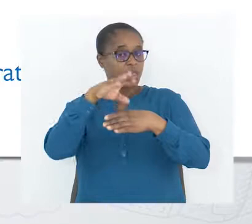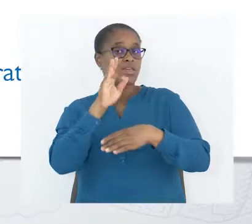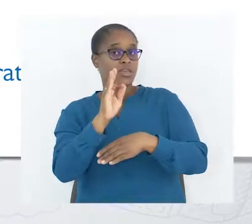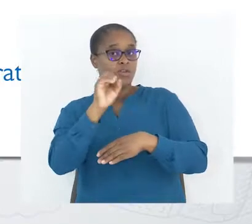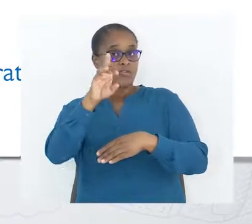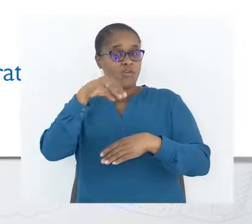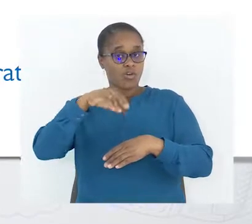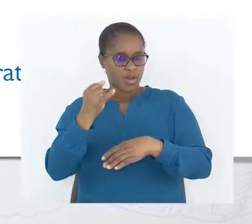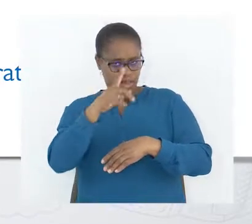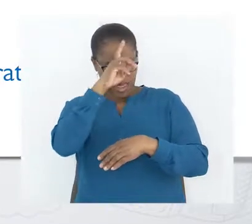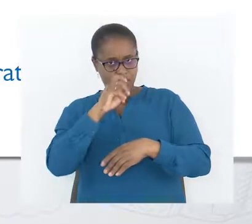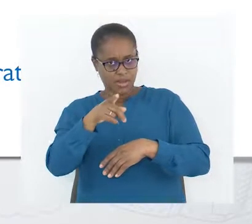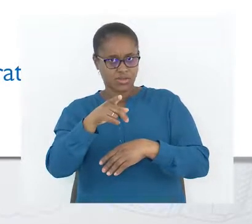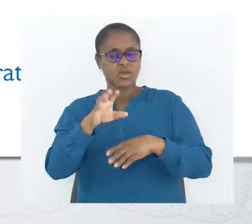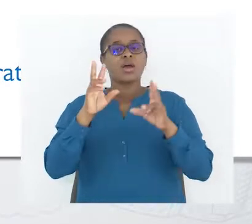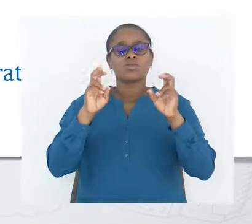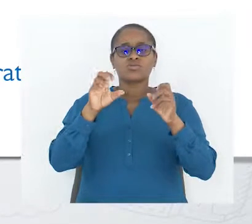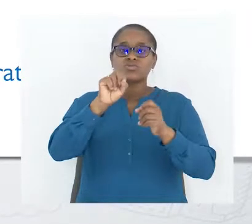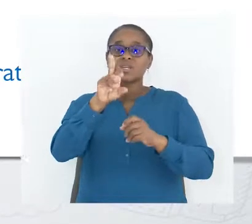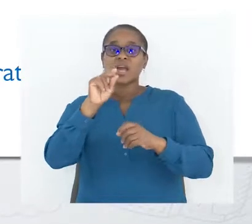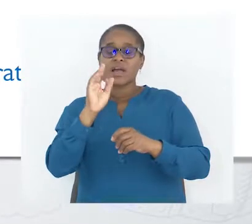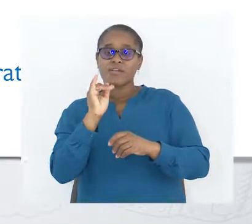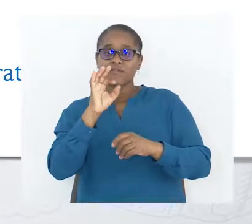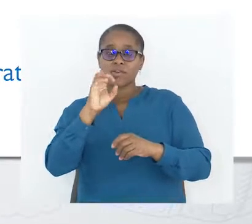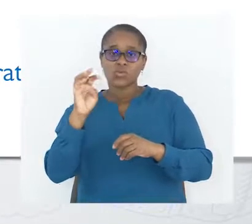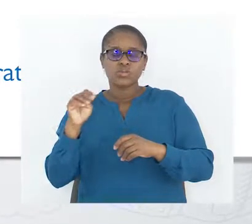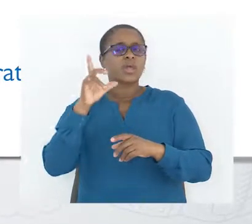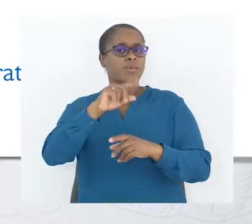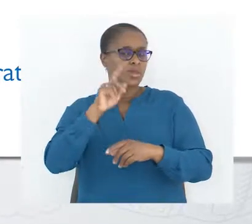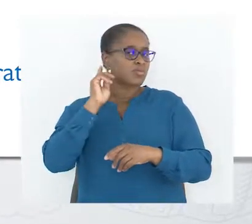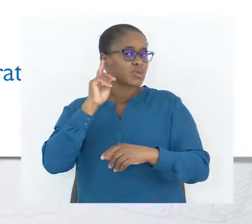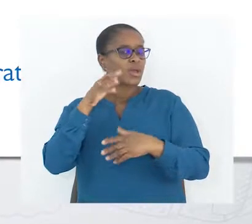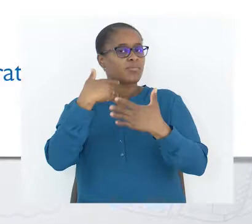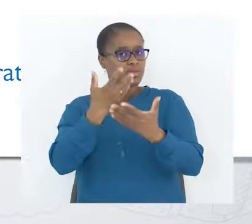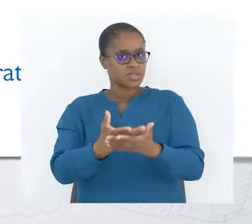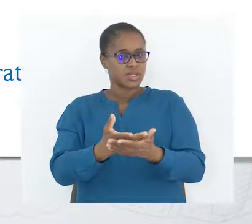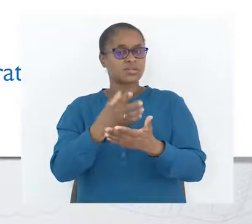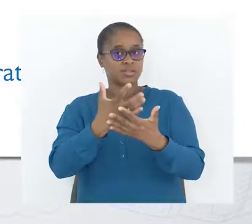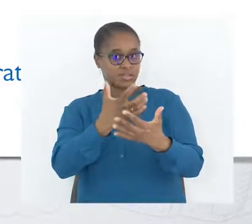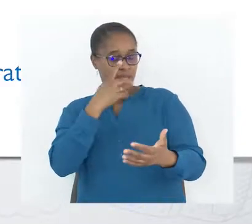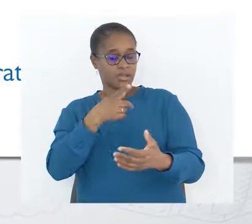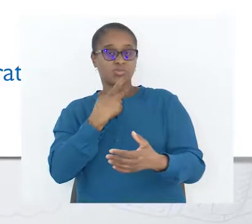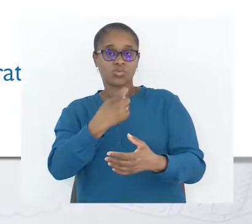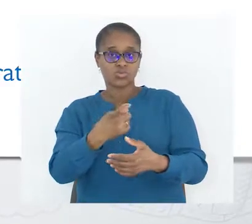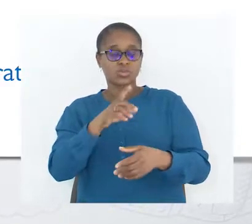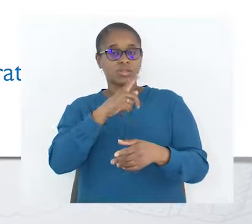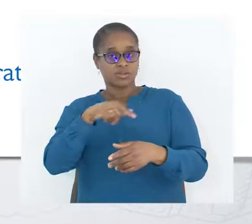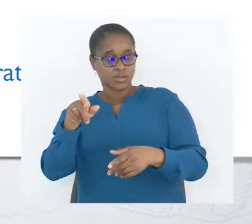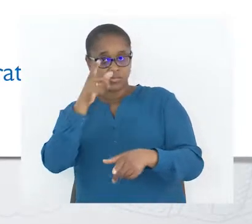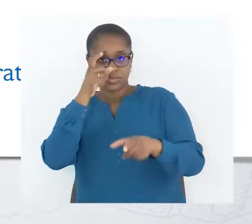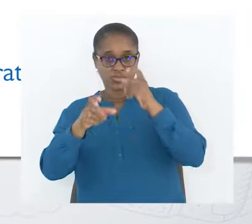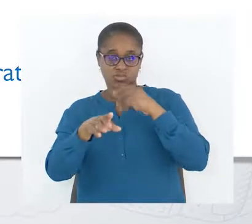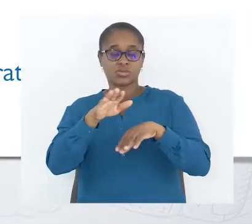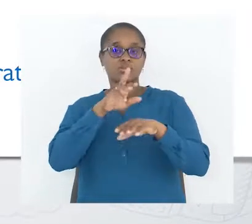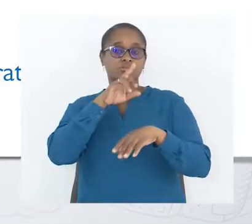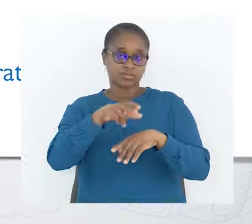disso? Os aspectos gráficos é também importante. Apresente em destaque as perguntas dirigidas ao